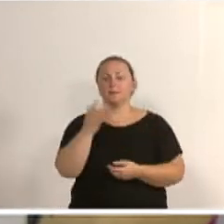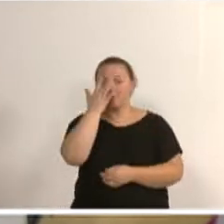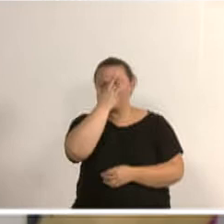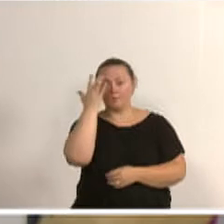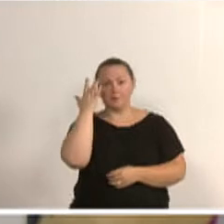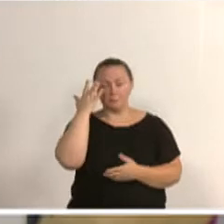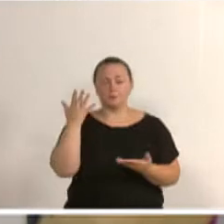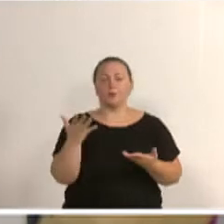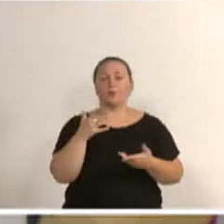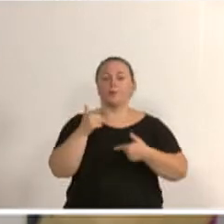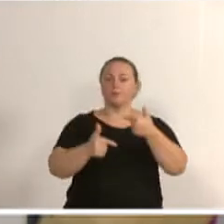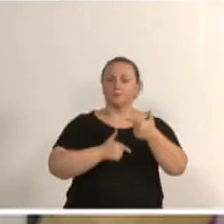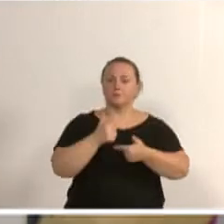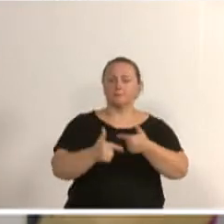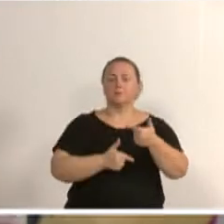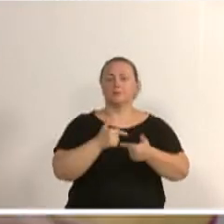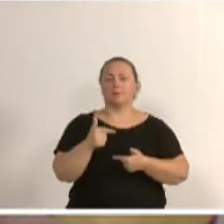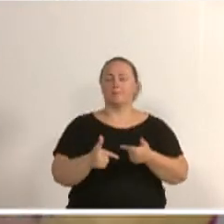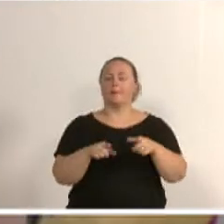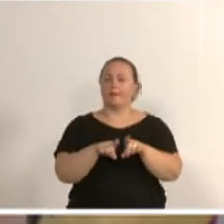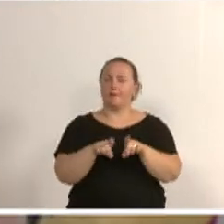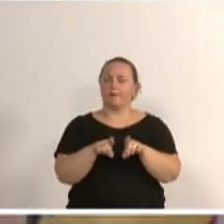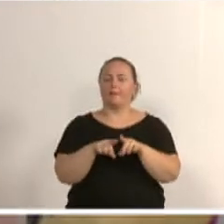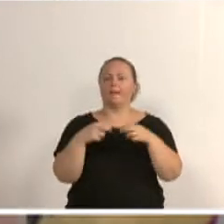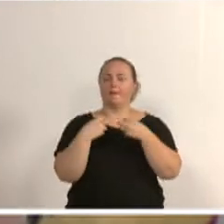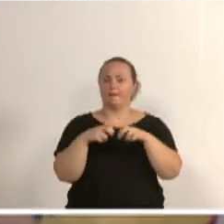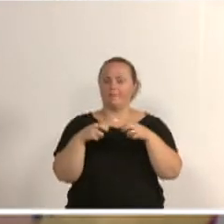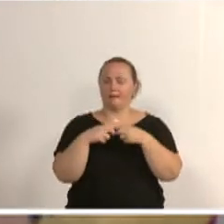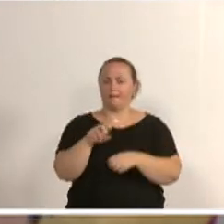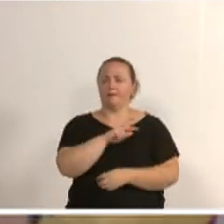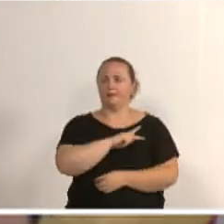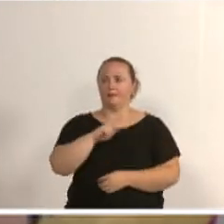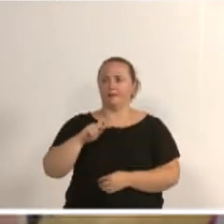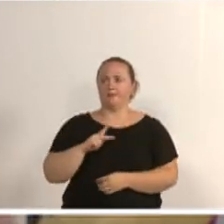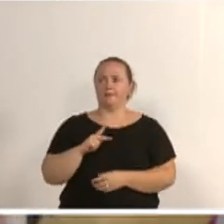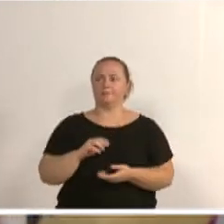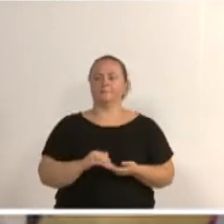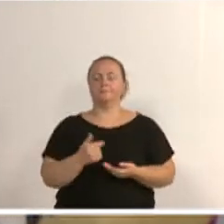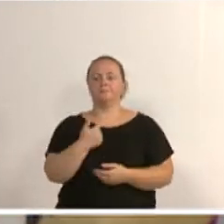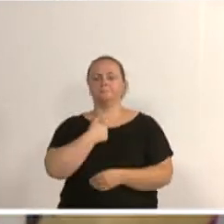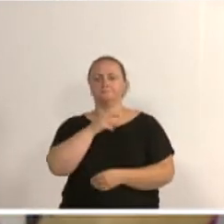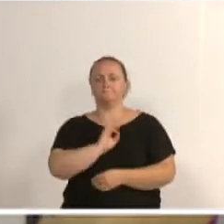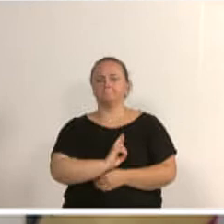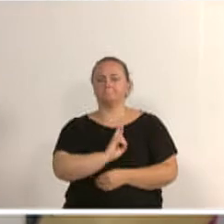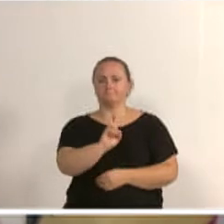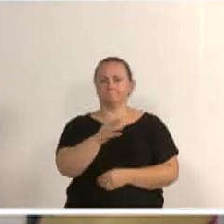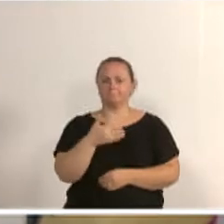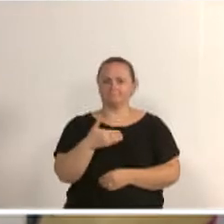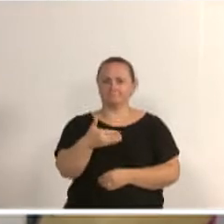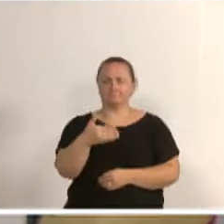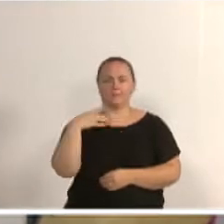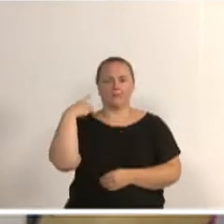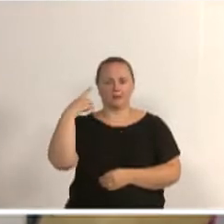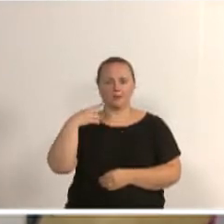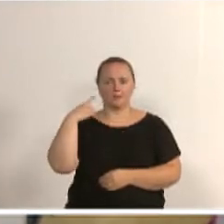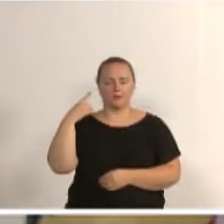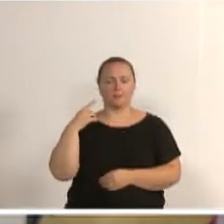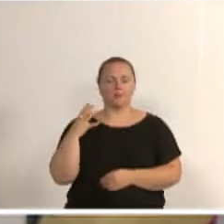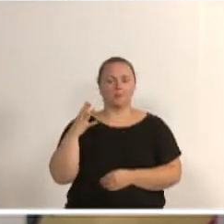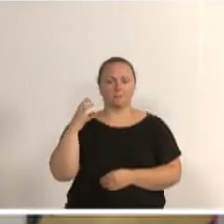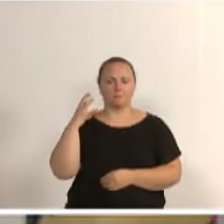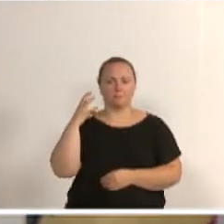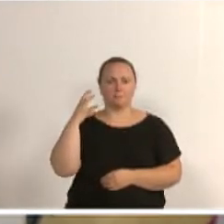usuários, trabalhadores do serviço público da nossa cidade. Estou aqui representando a deputada estadual Ana Paula